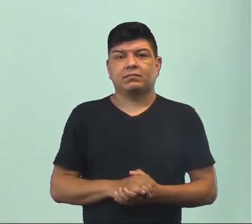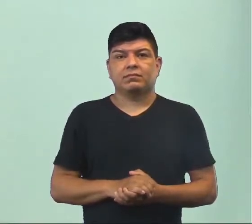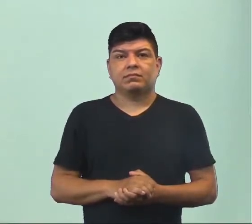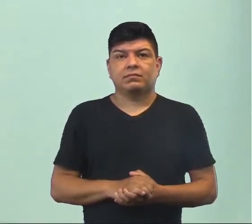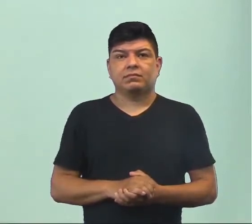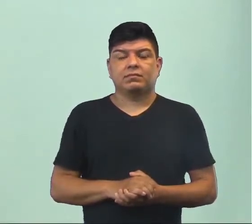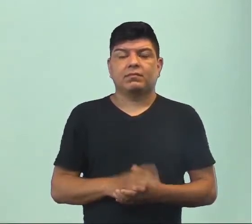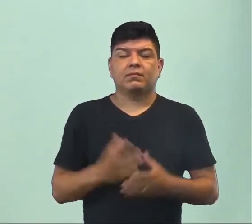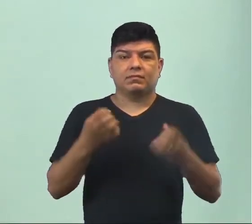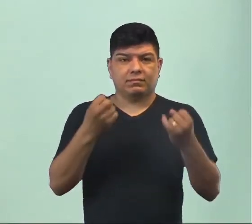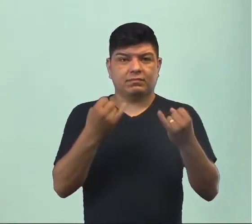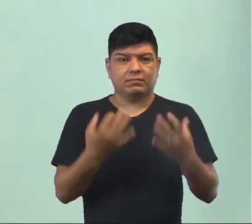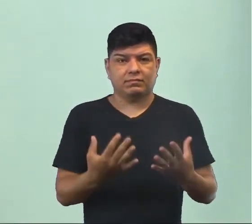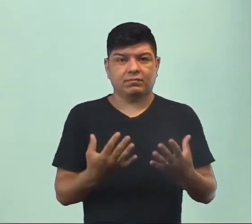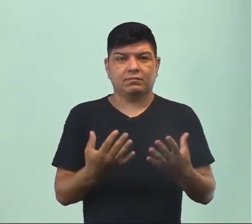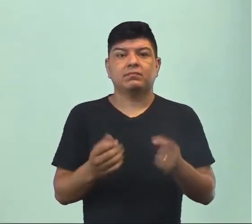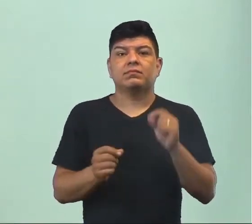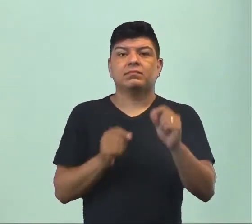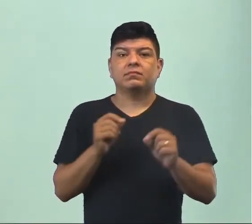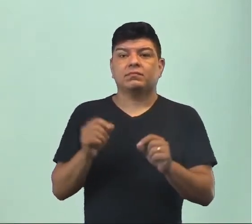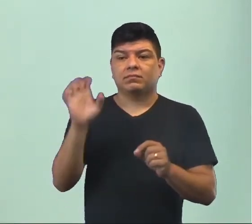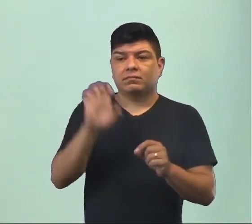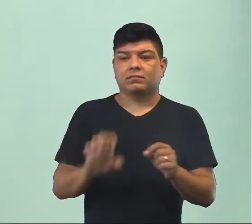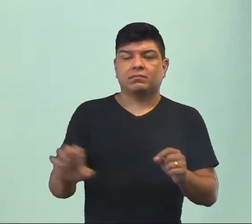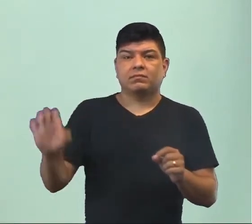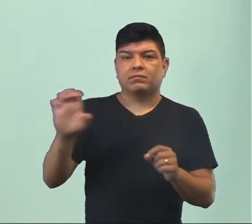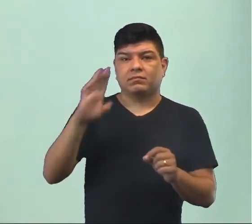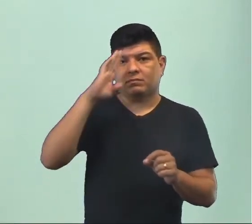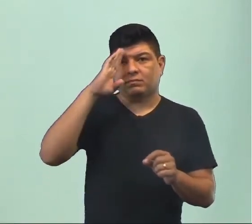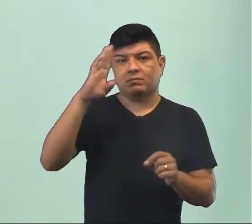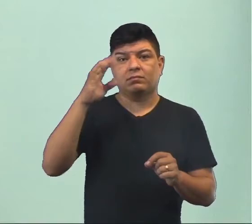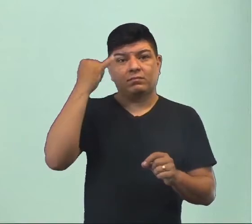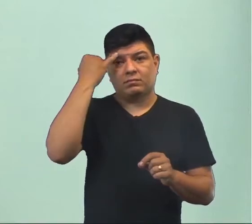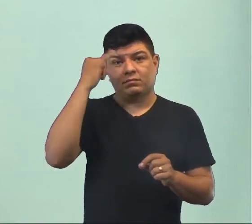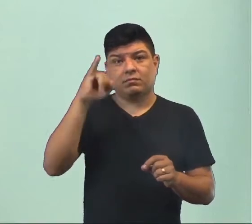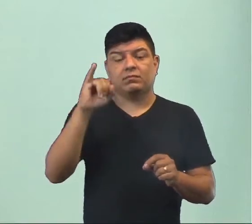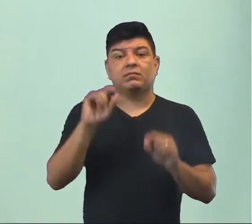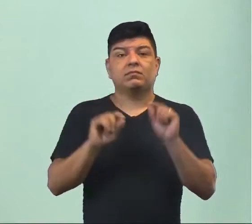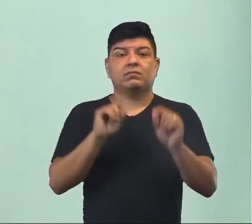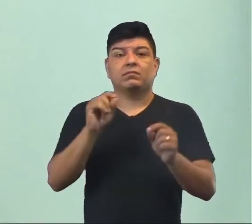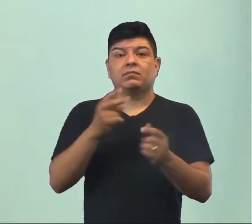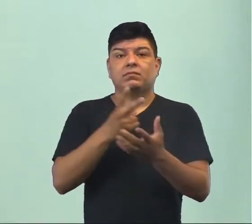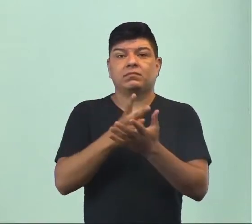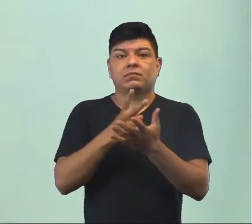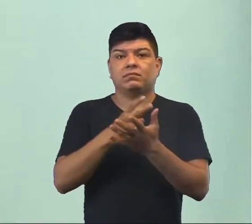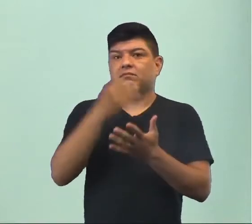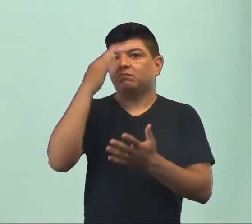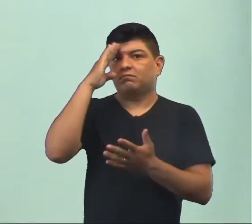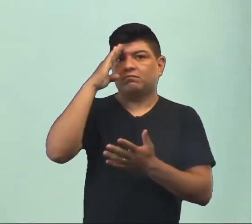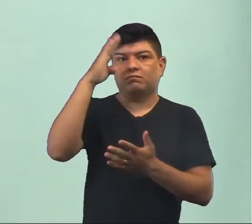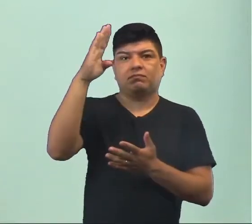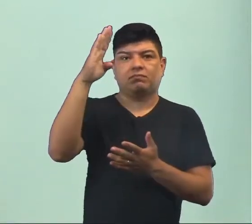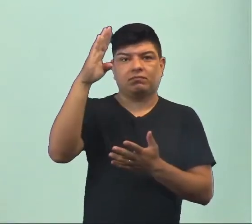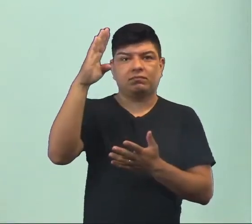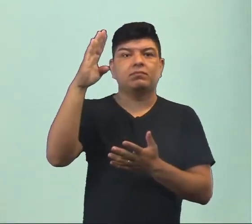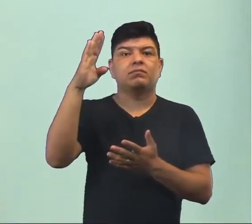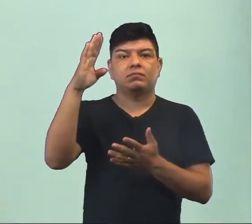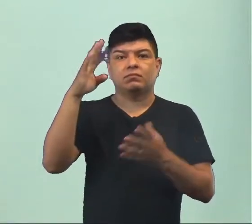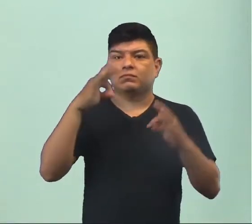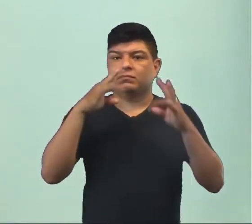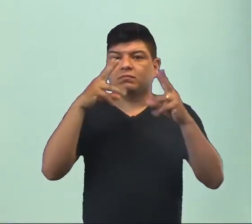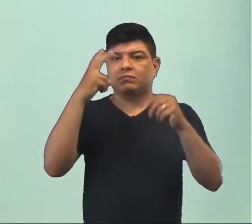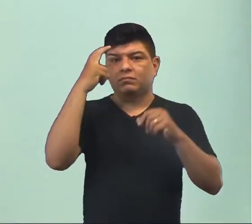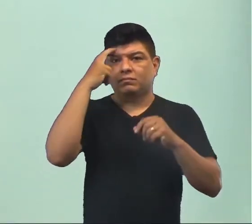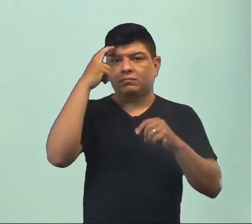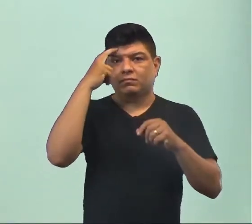Quando a gente fala de eurocentrismo, a gente fala dessa ideia de que a Europa está no centro ali de toda a